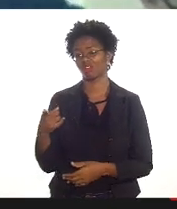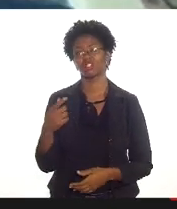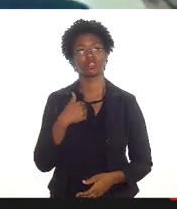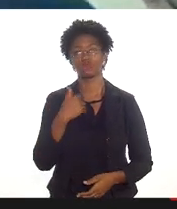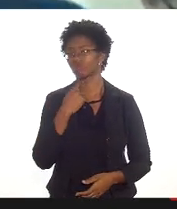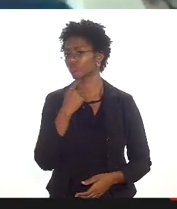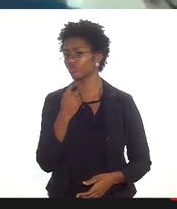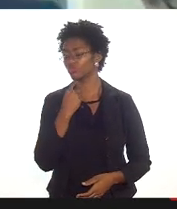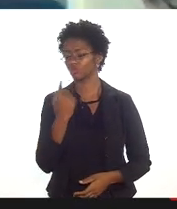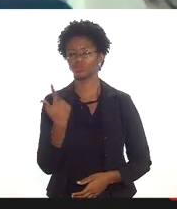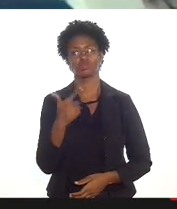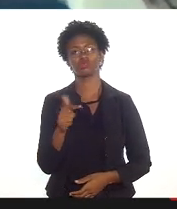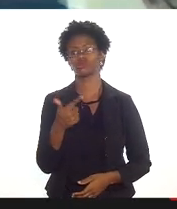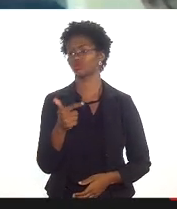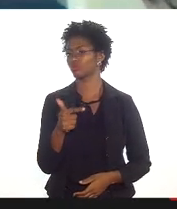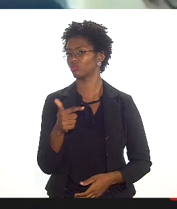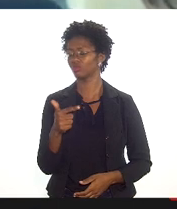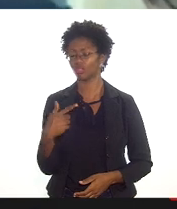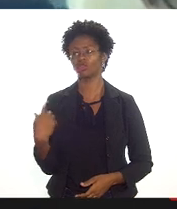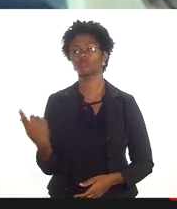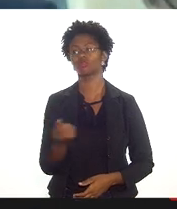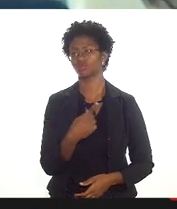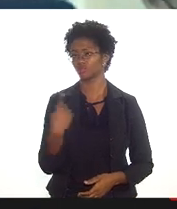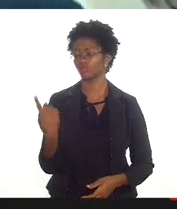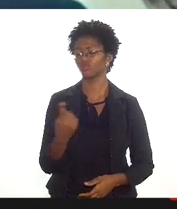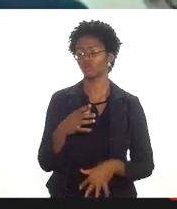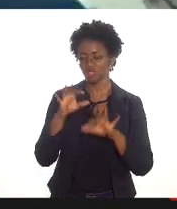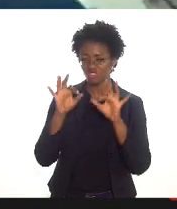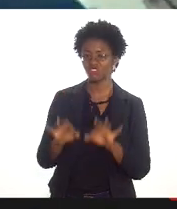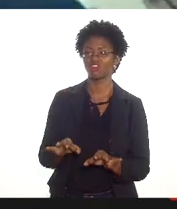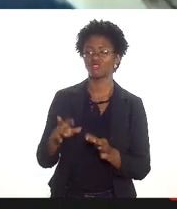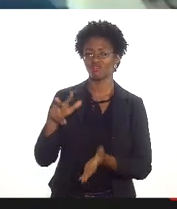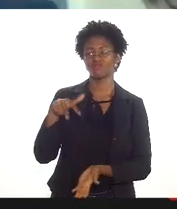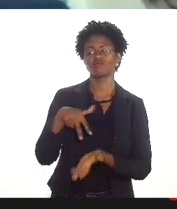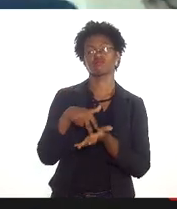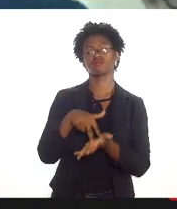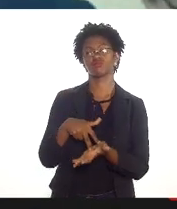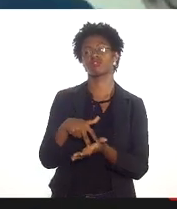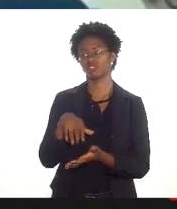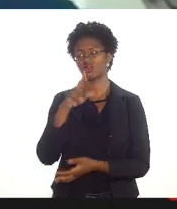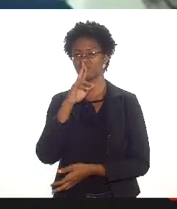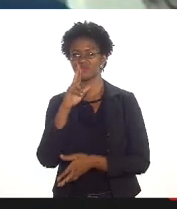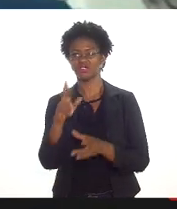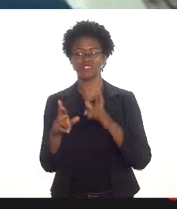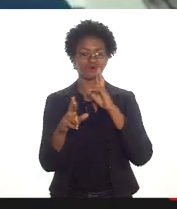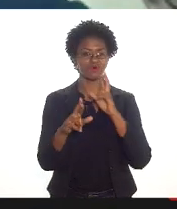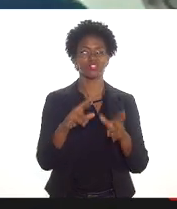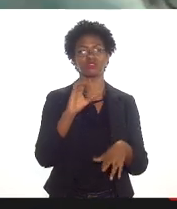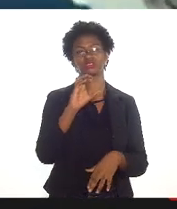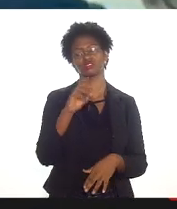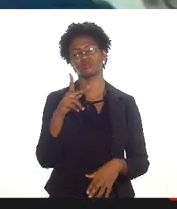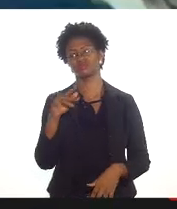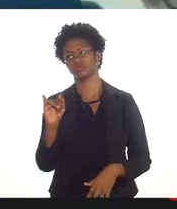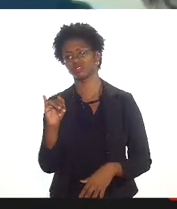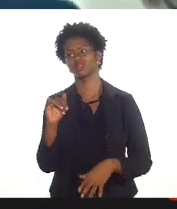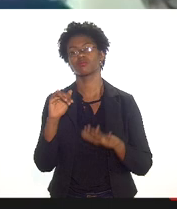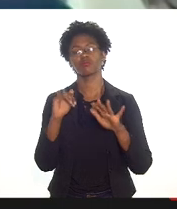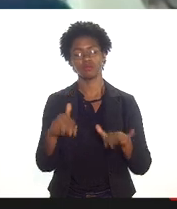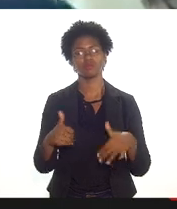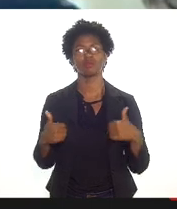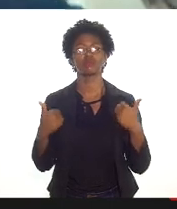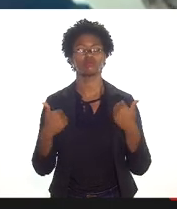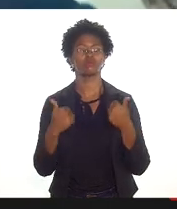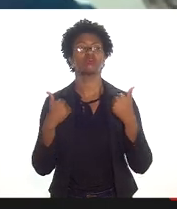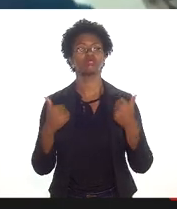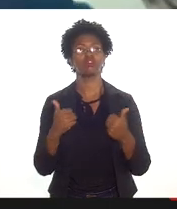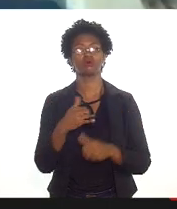tenho dúvidas de que nós buscaremos efetivamente, com o resultado dessa CPI, uma maneira eficaz de